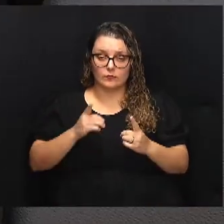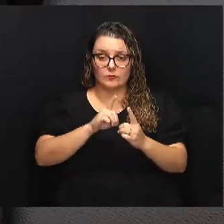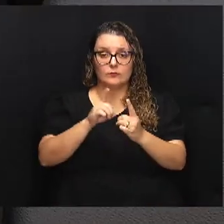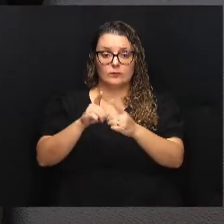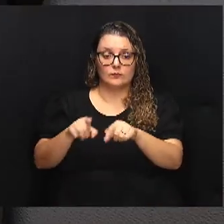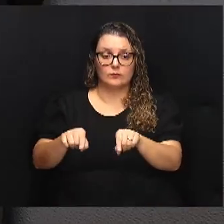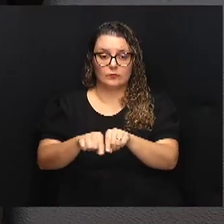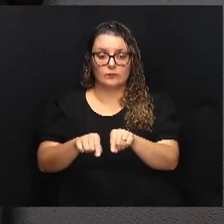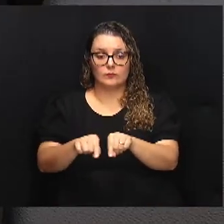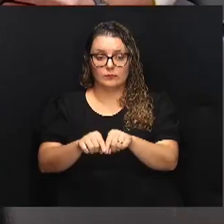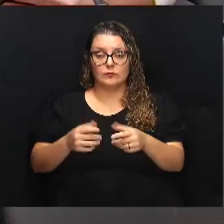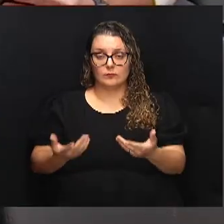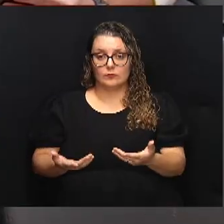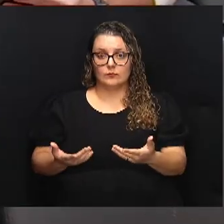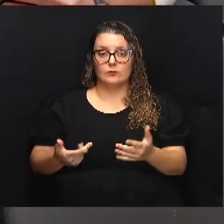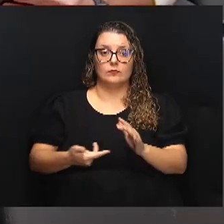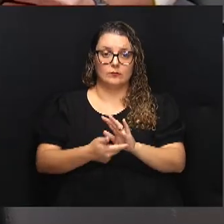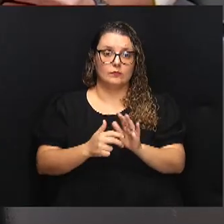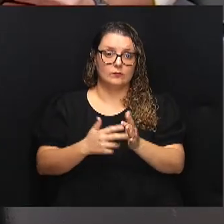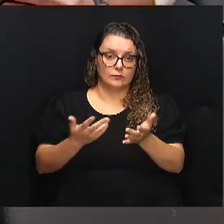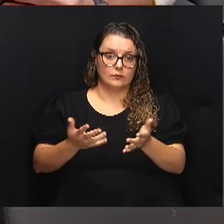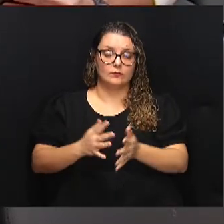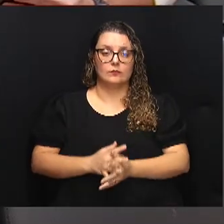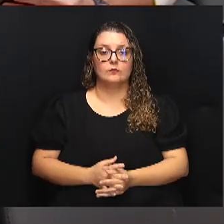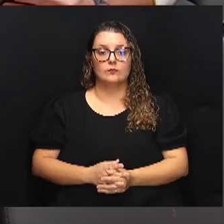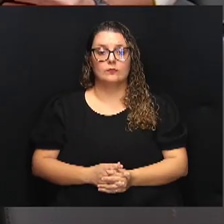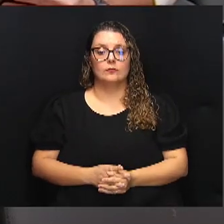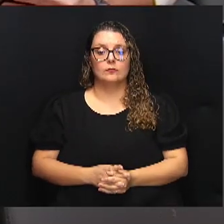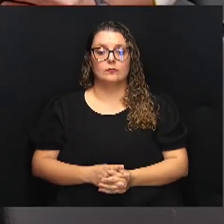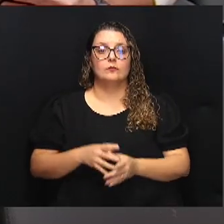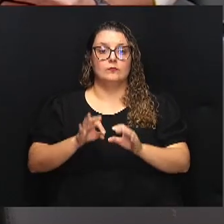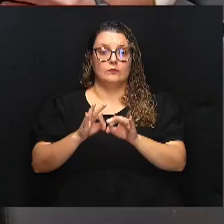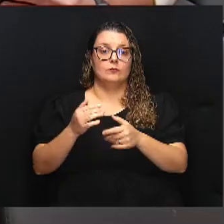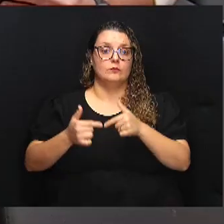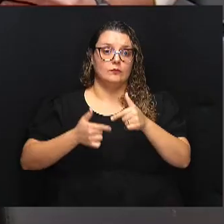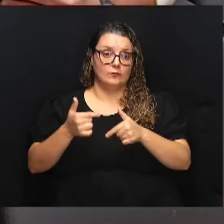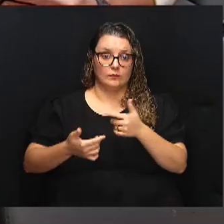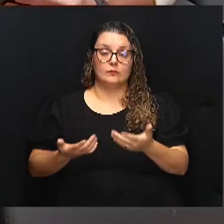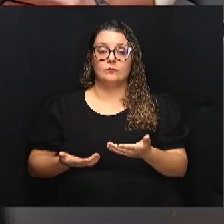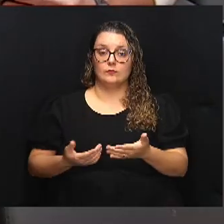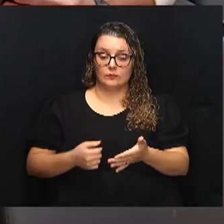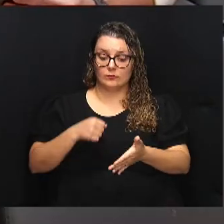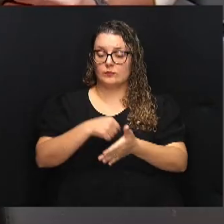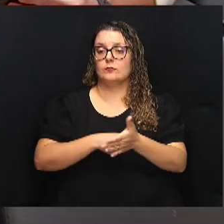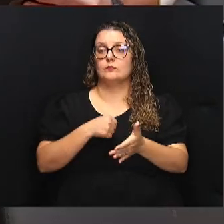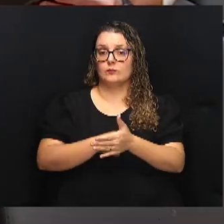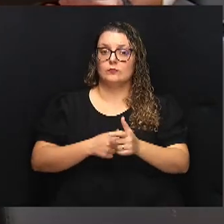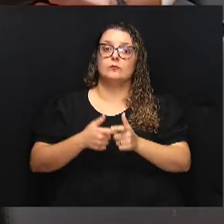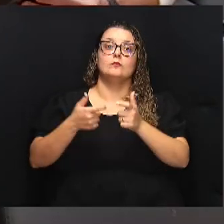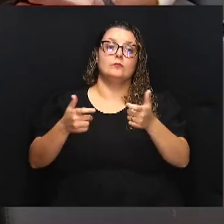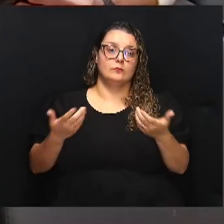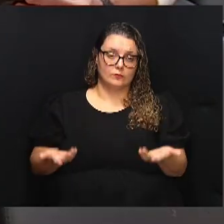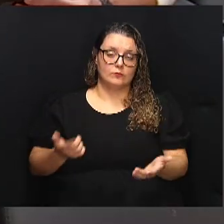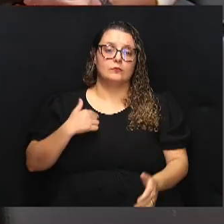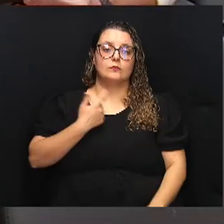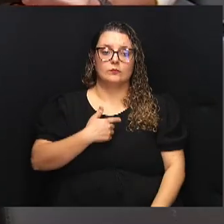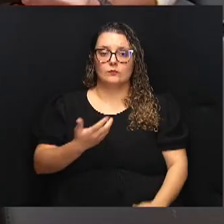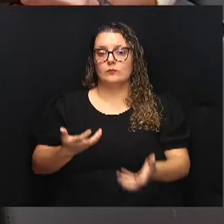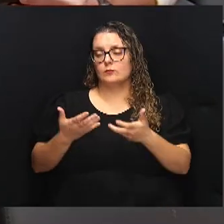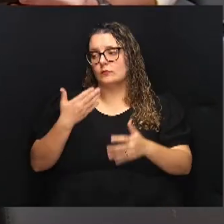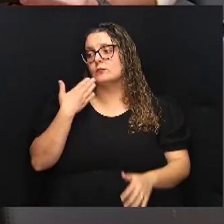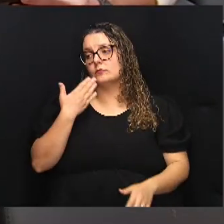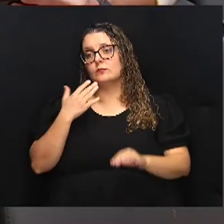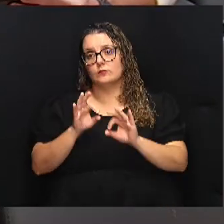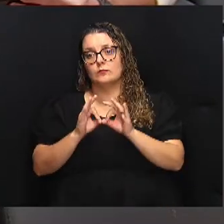atendidas nesse sentido, né? As famílias que têm um trabalho, uma luta muito grande, né? Então a gente quer facilitar para a